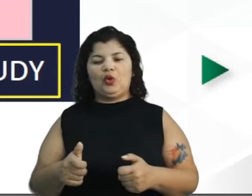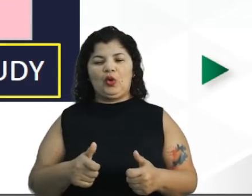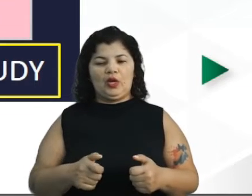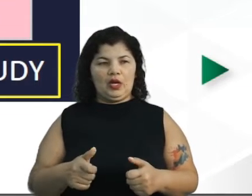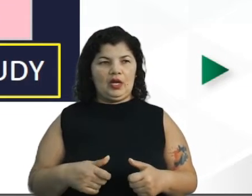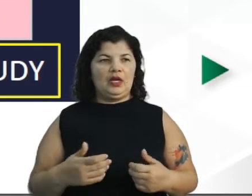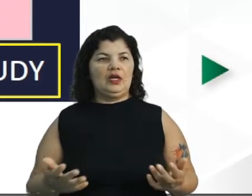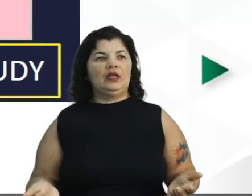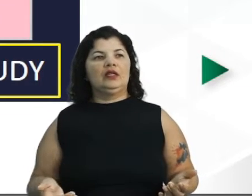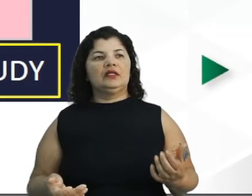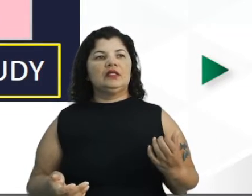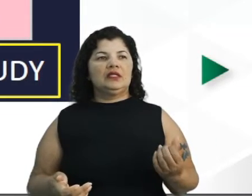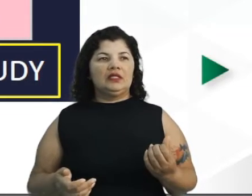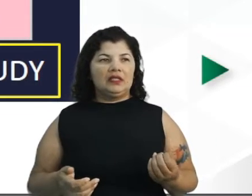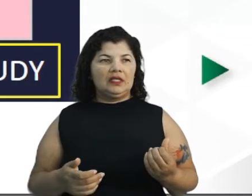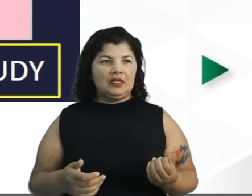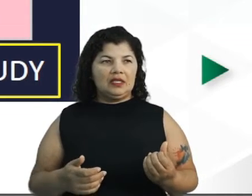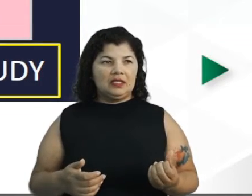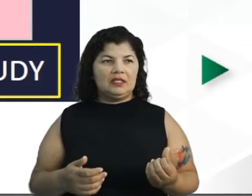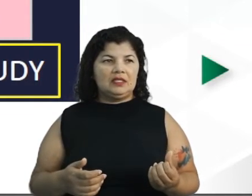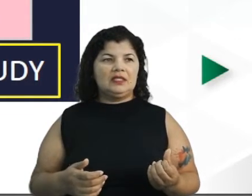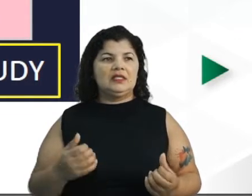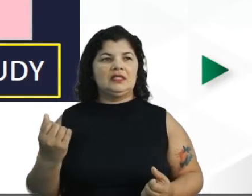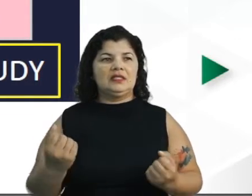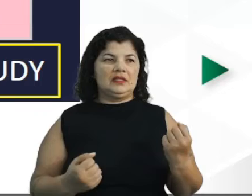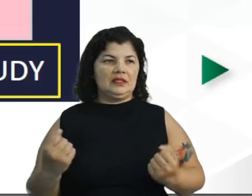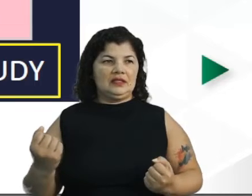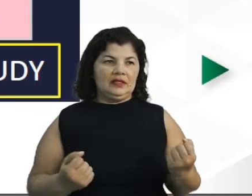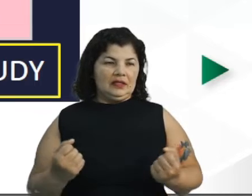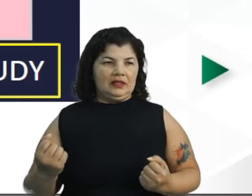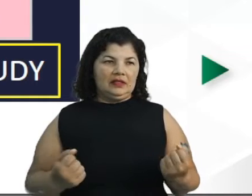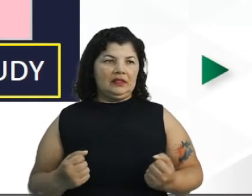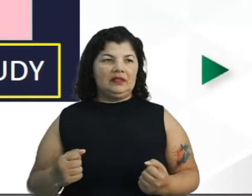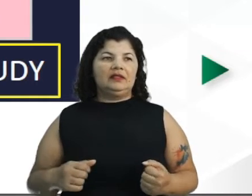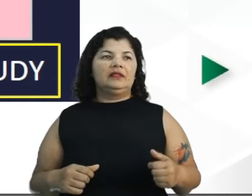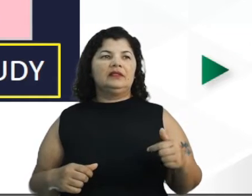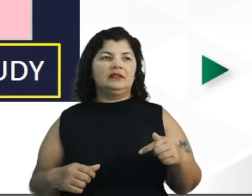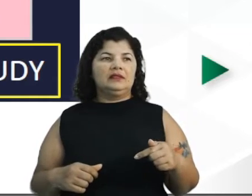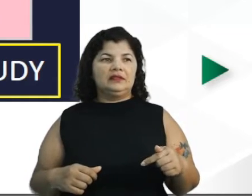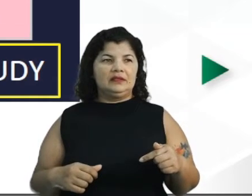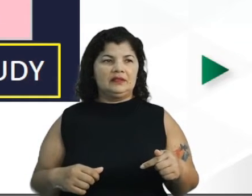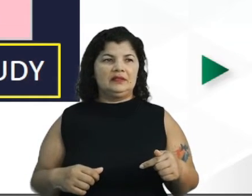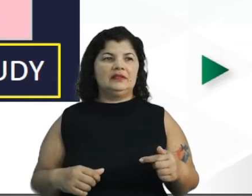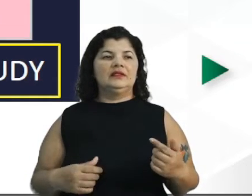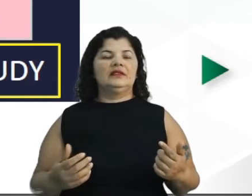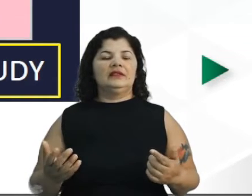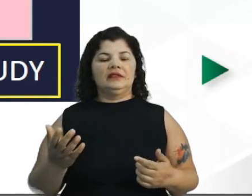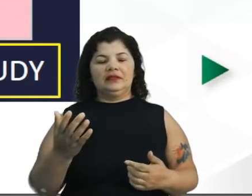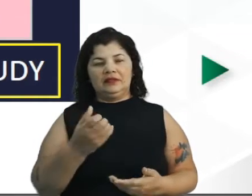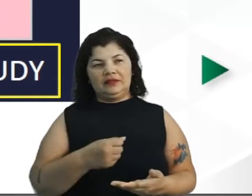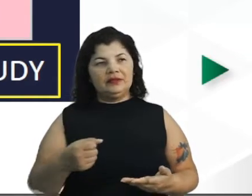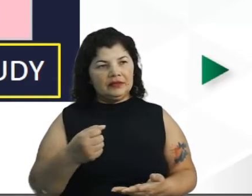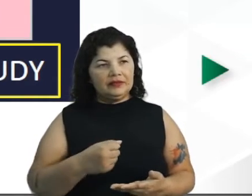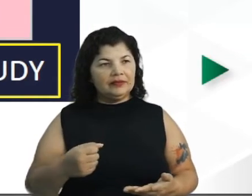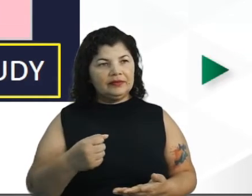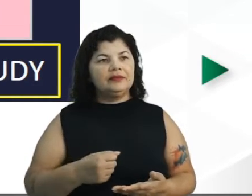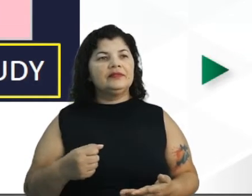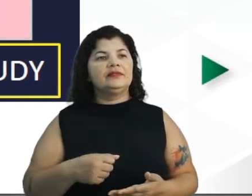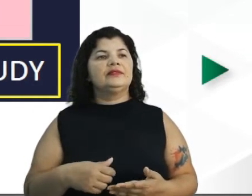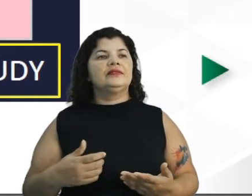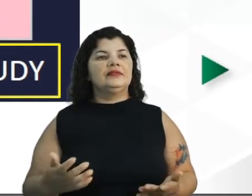Número 6, drive, você dirigir. E 7, cook, que é cozinhar, que a gente já